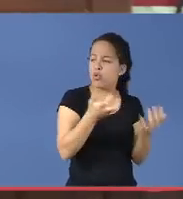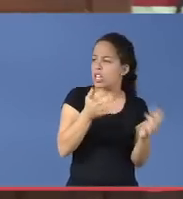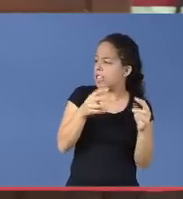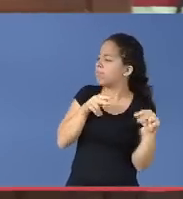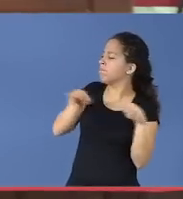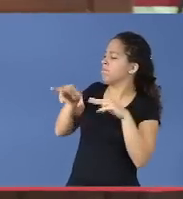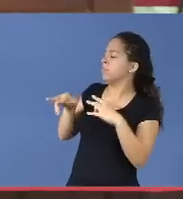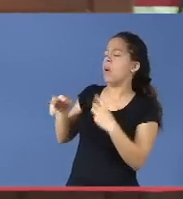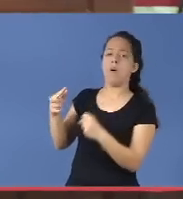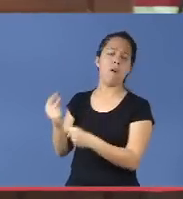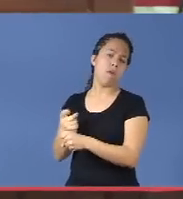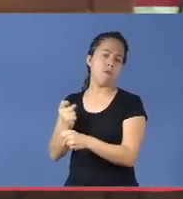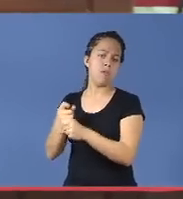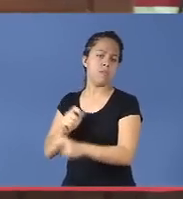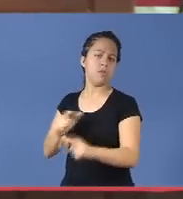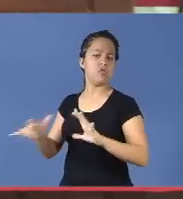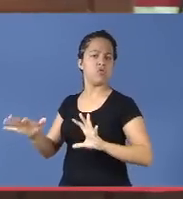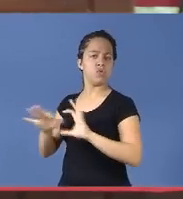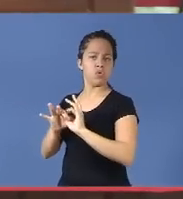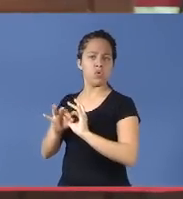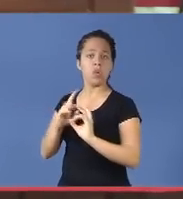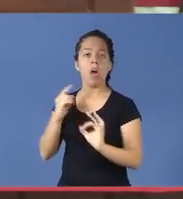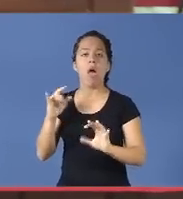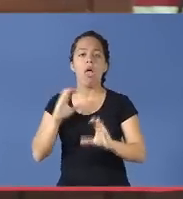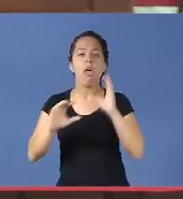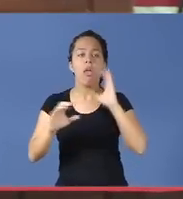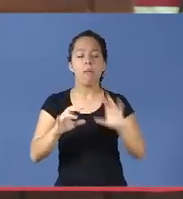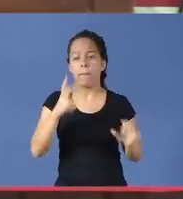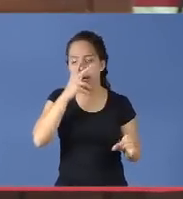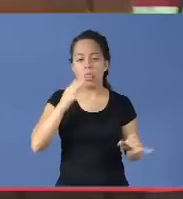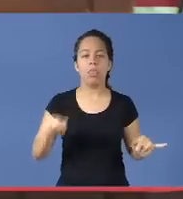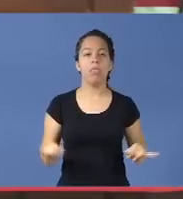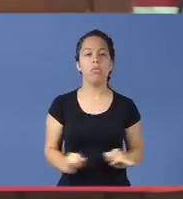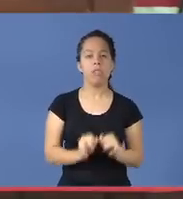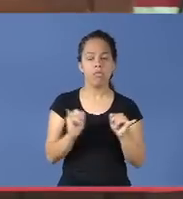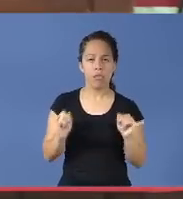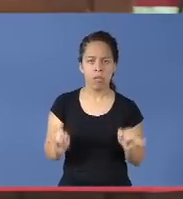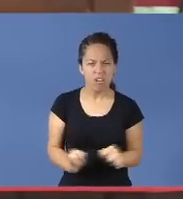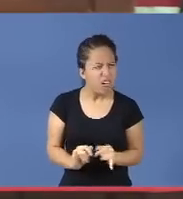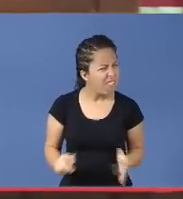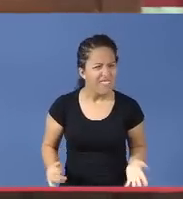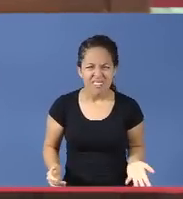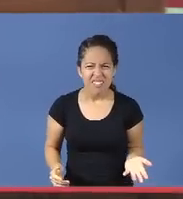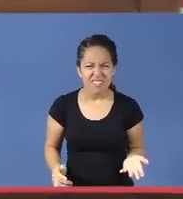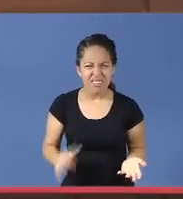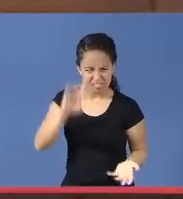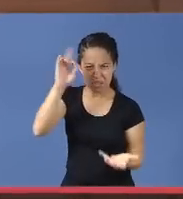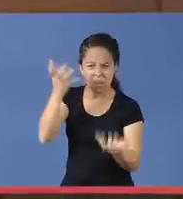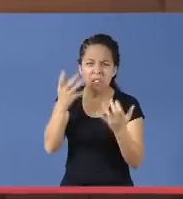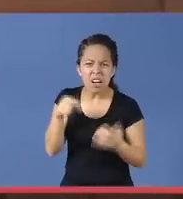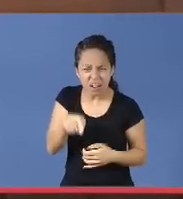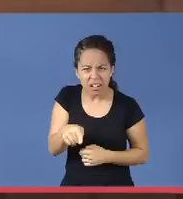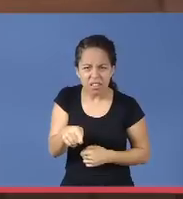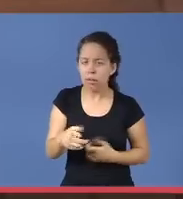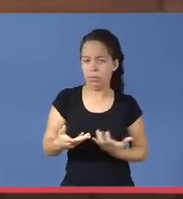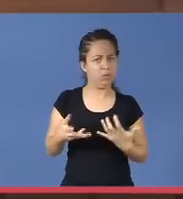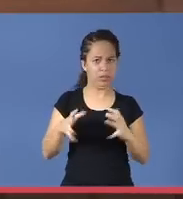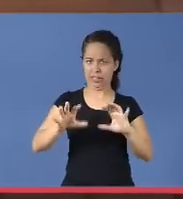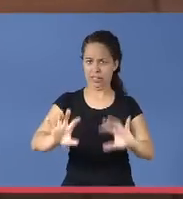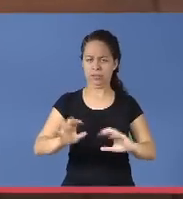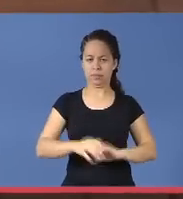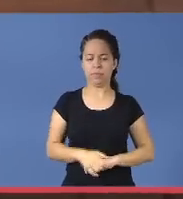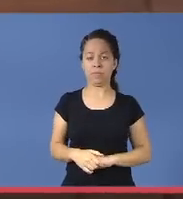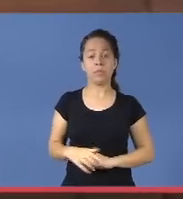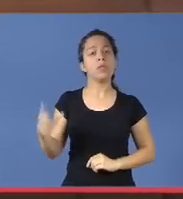cantando bobagem. Eu pergunto, é isso? Então, os irmãos que estão aqui, estão vendo, estão sentindo, têm os seus